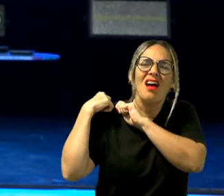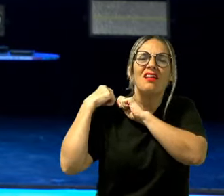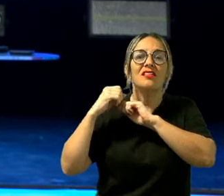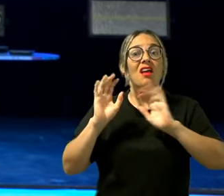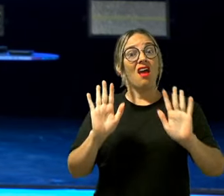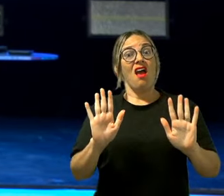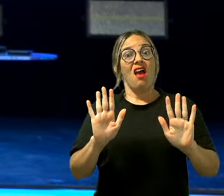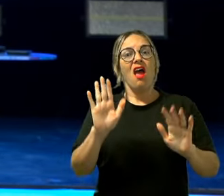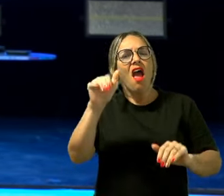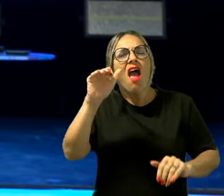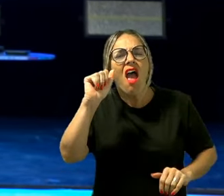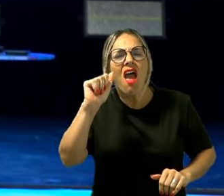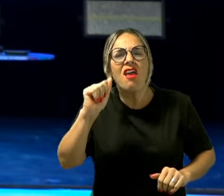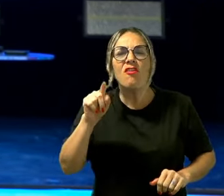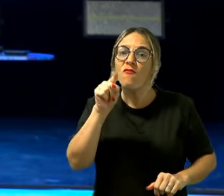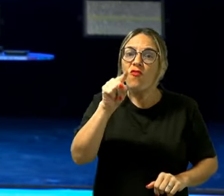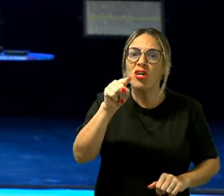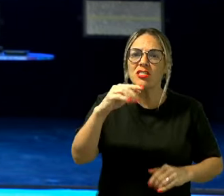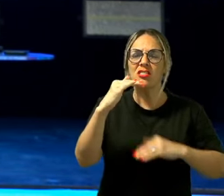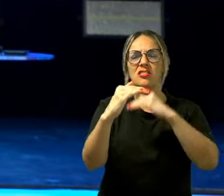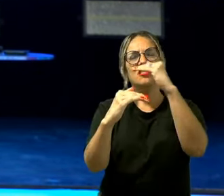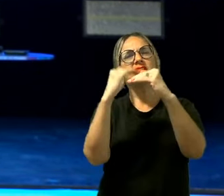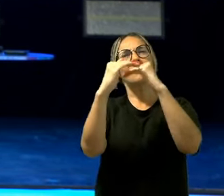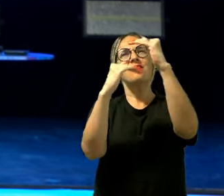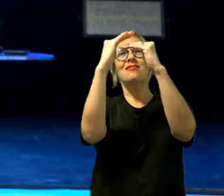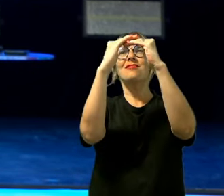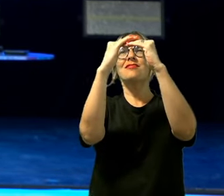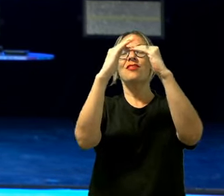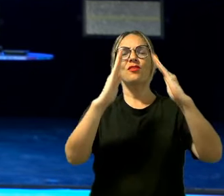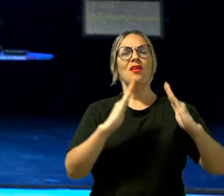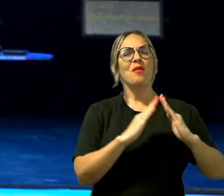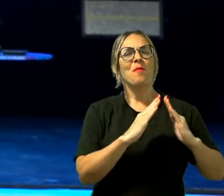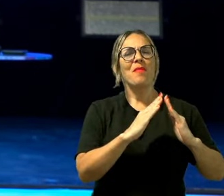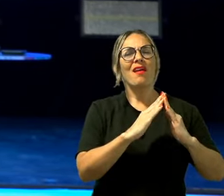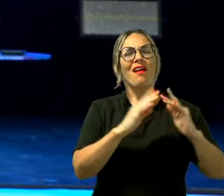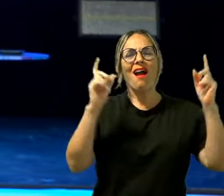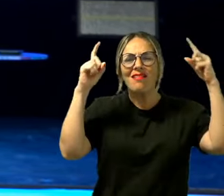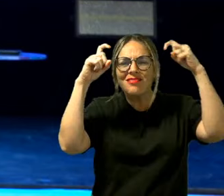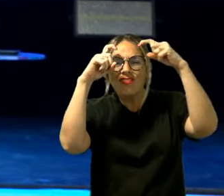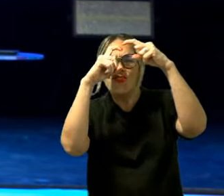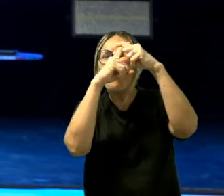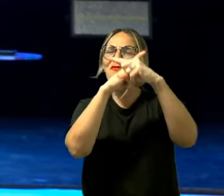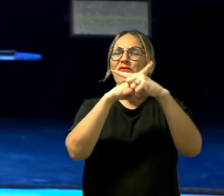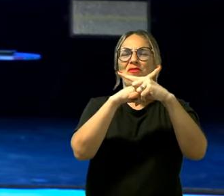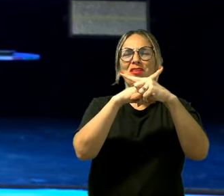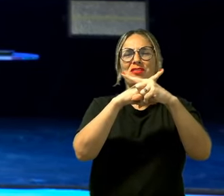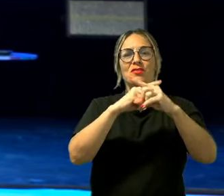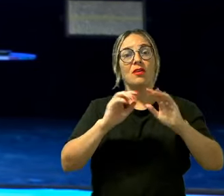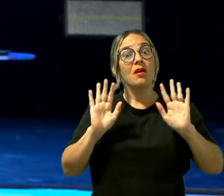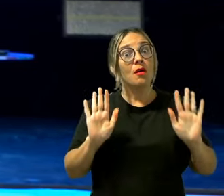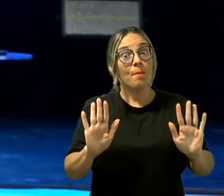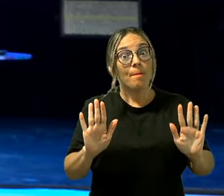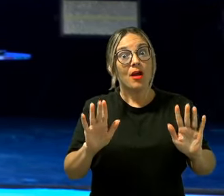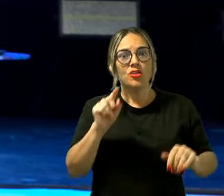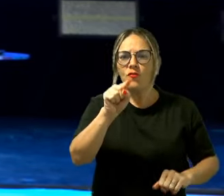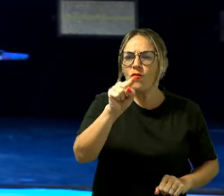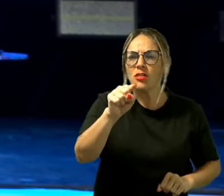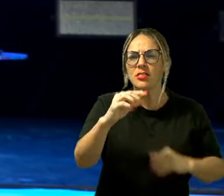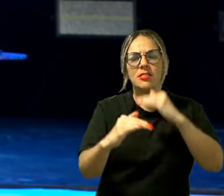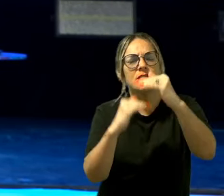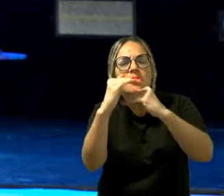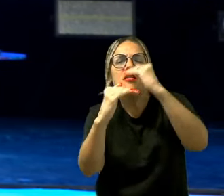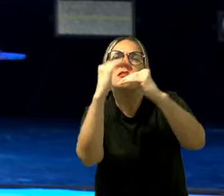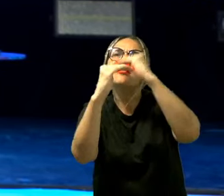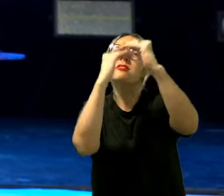crescendo. Pastor, a luta na minha casa está ficando difícil. Parece que está piorando. Ei, meu lindo, é porque você está crescendo. Pastor,